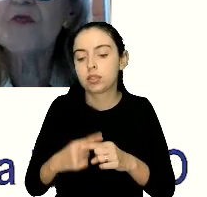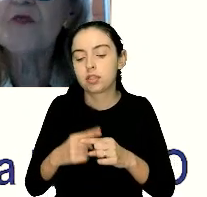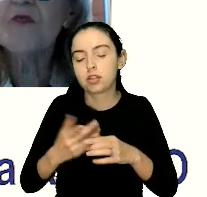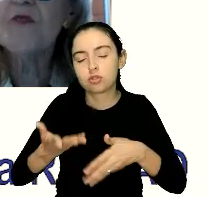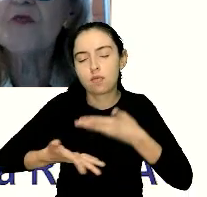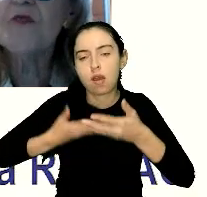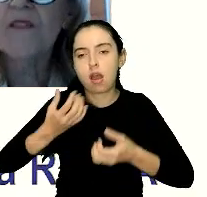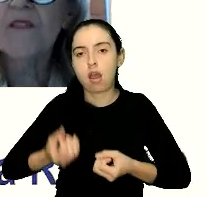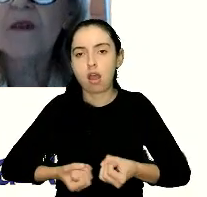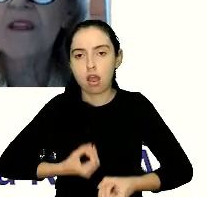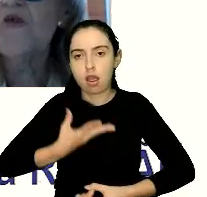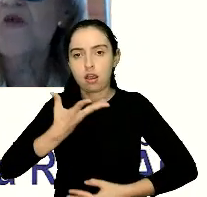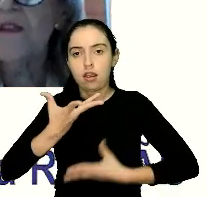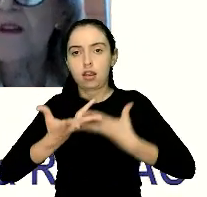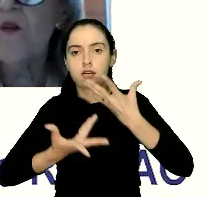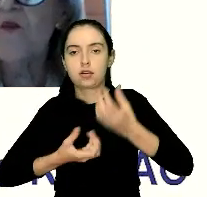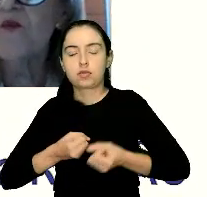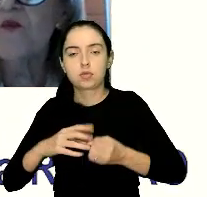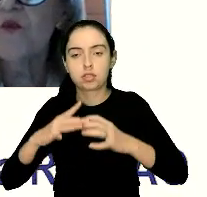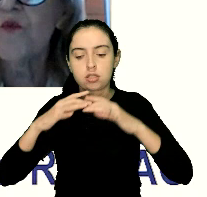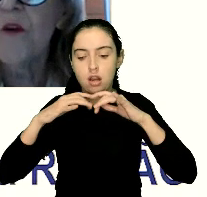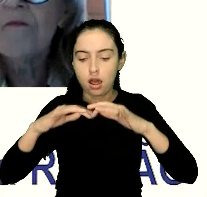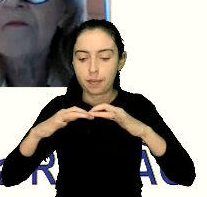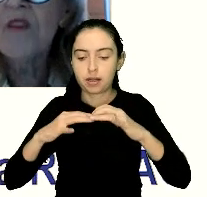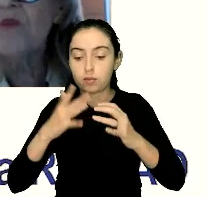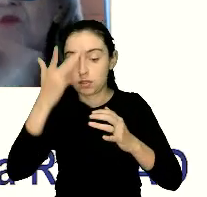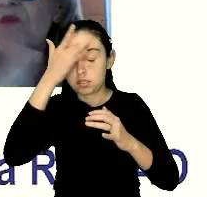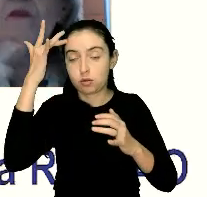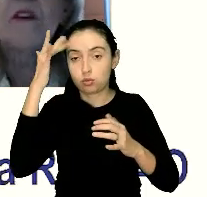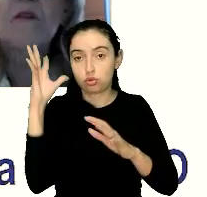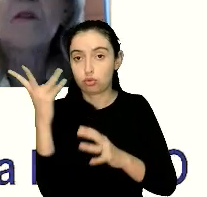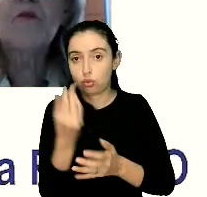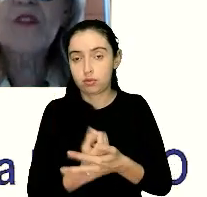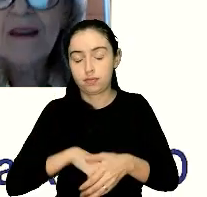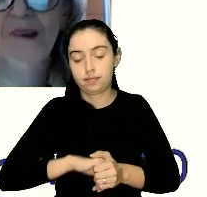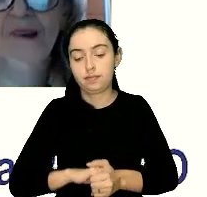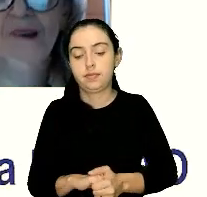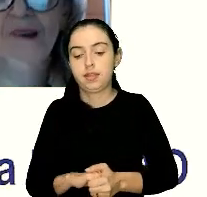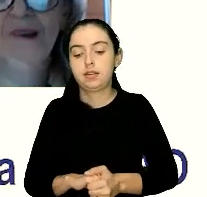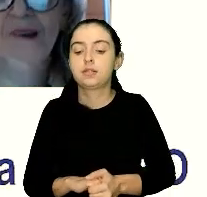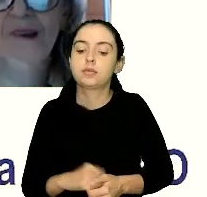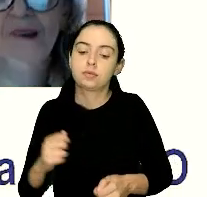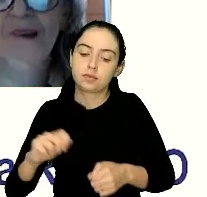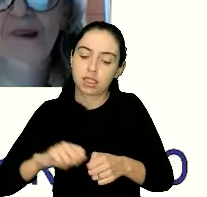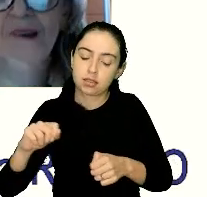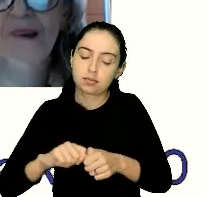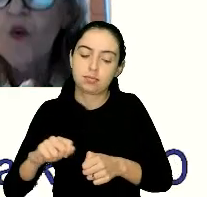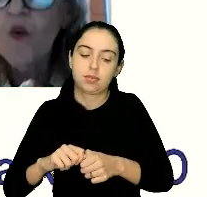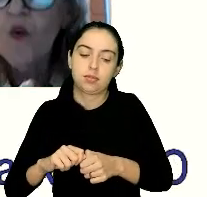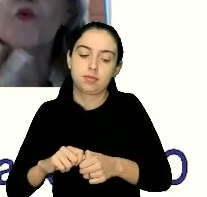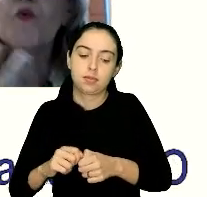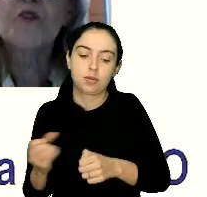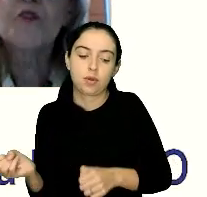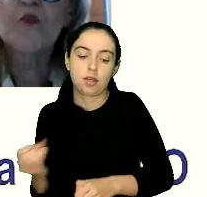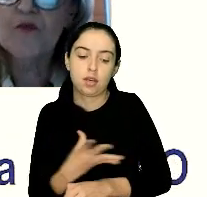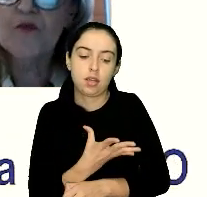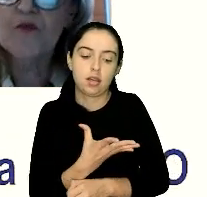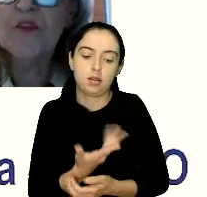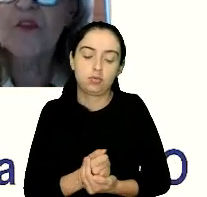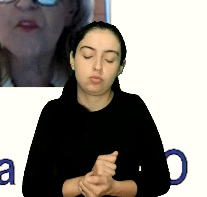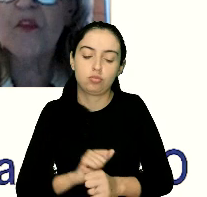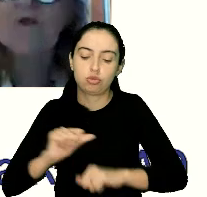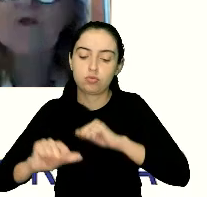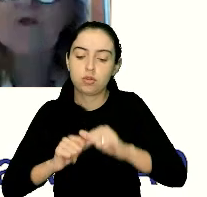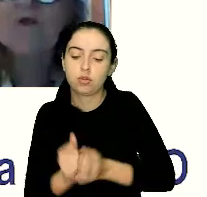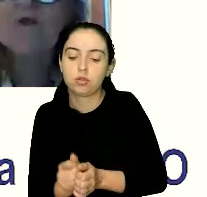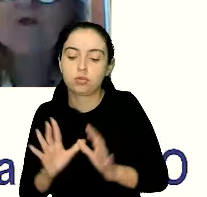de novos circuitos cerebrais para a saúde mental como um todo. Então, nós vamos criando outros